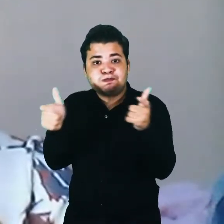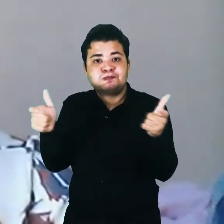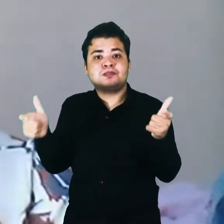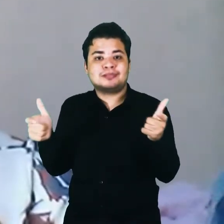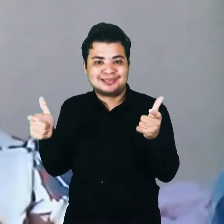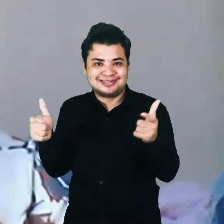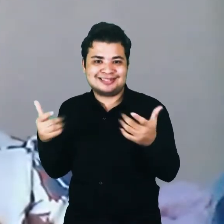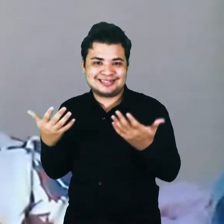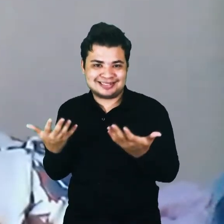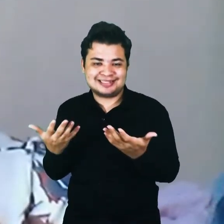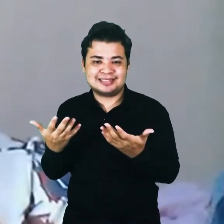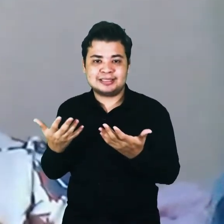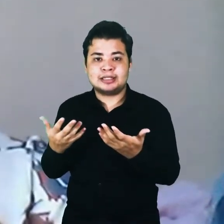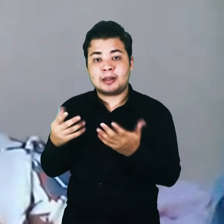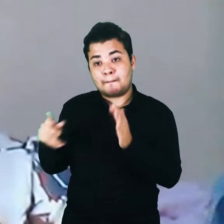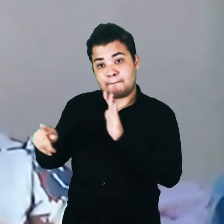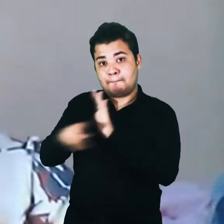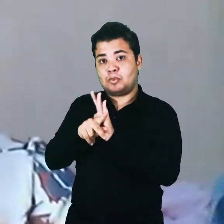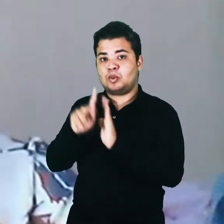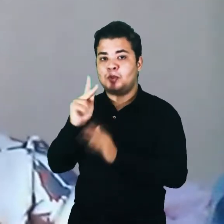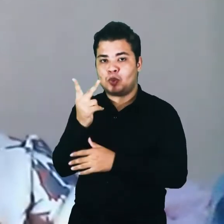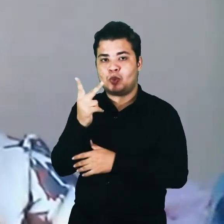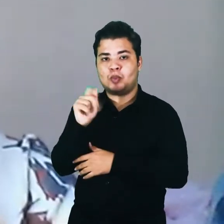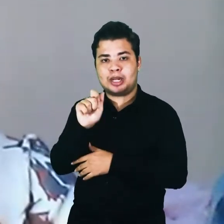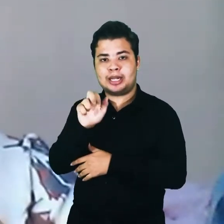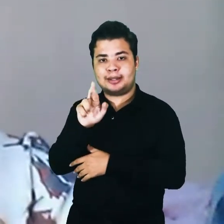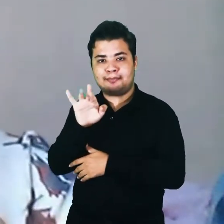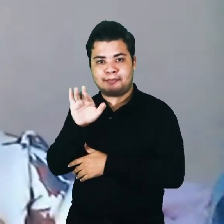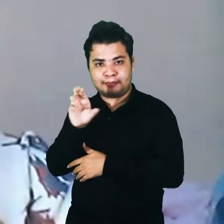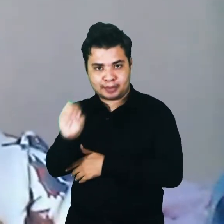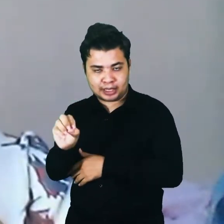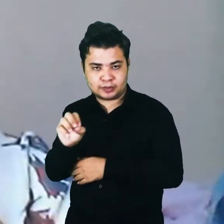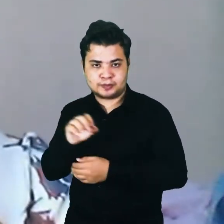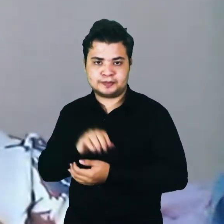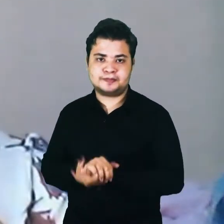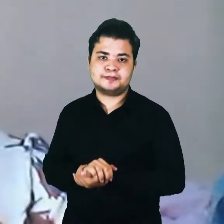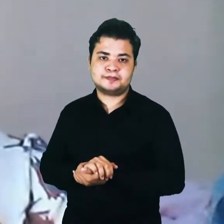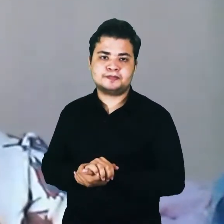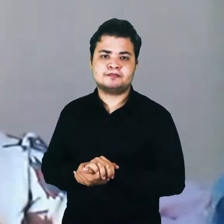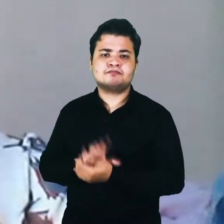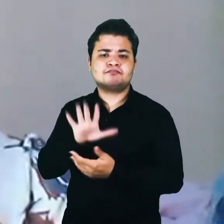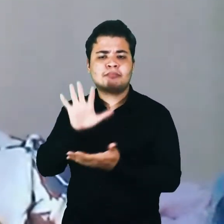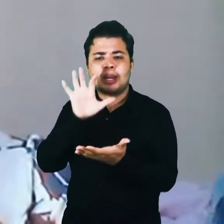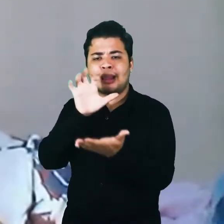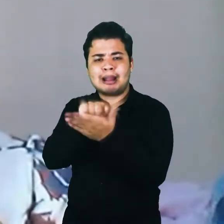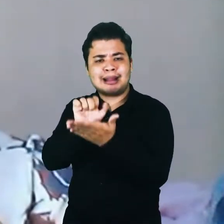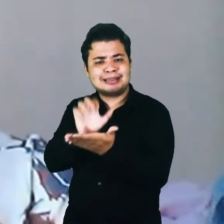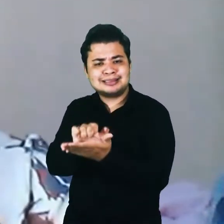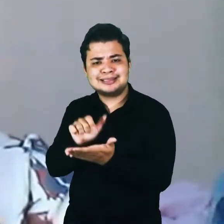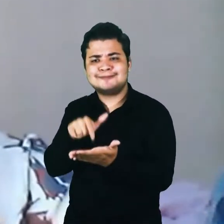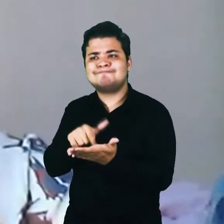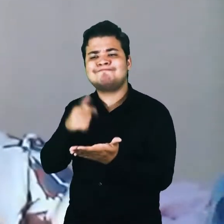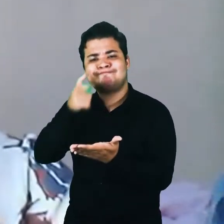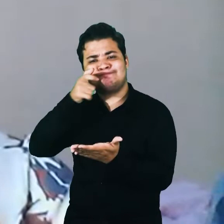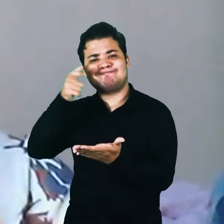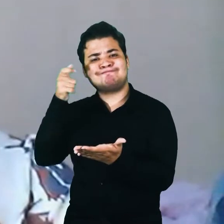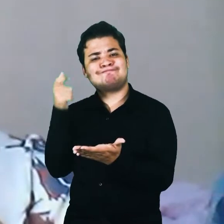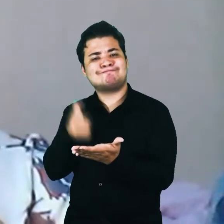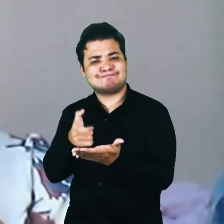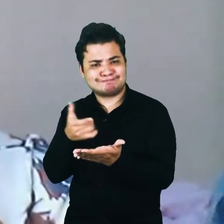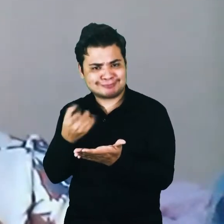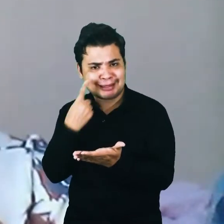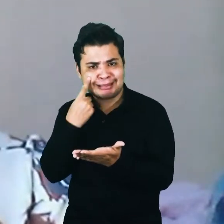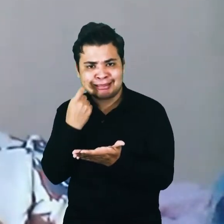de exemplares que o herbário tem, né? Esses registros, eles são bastante